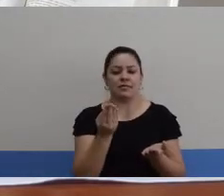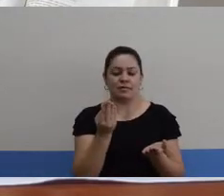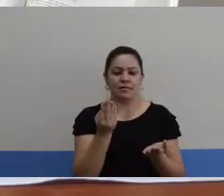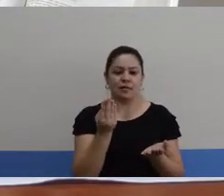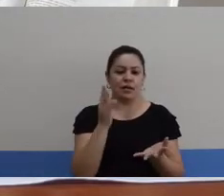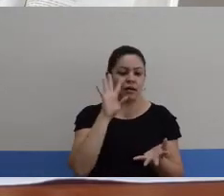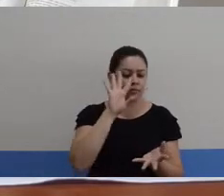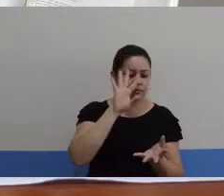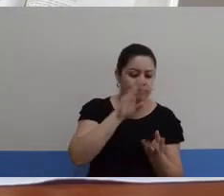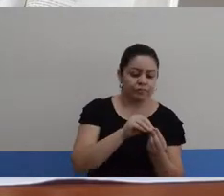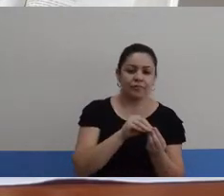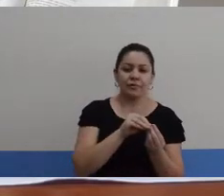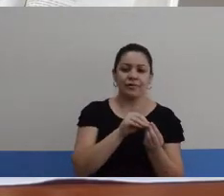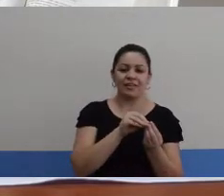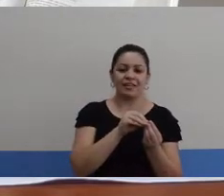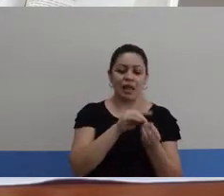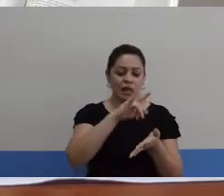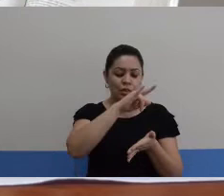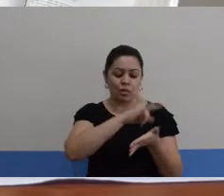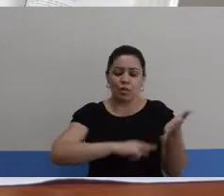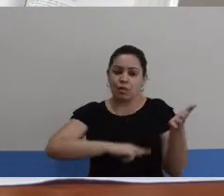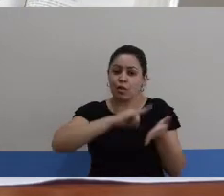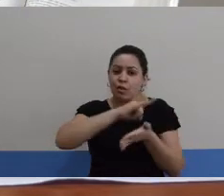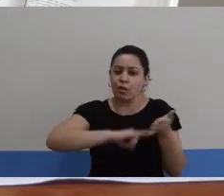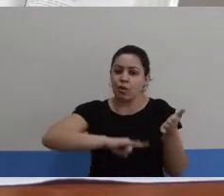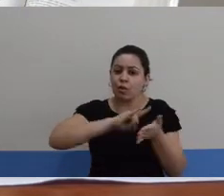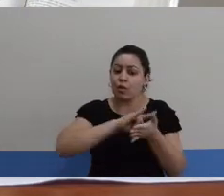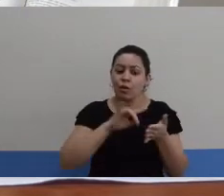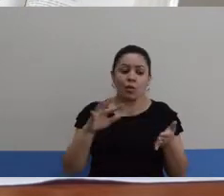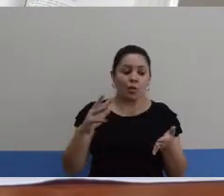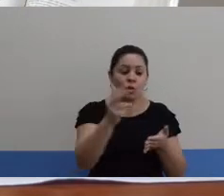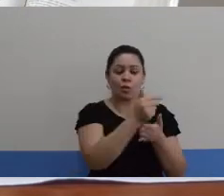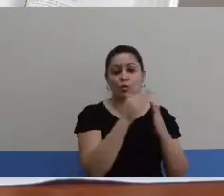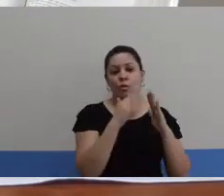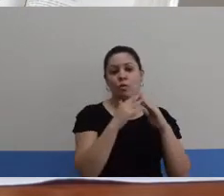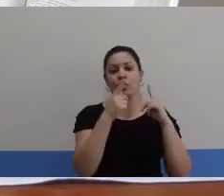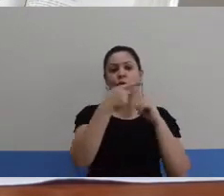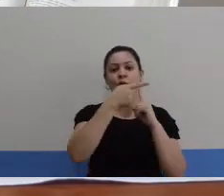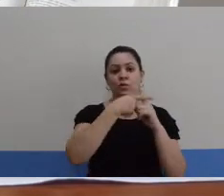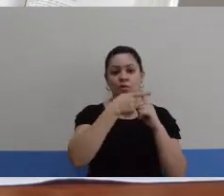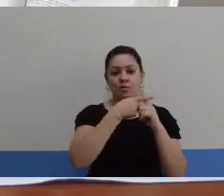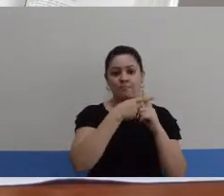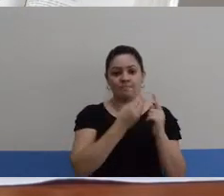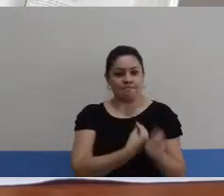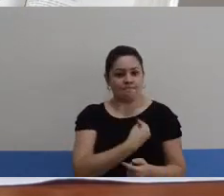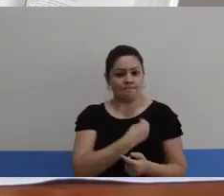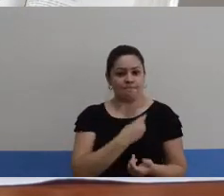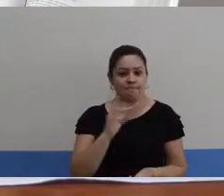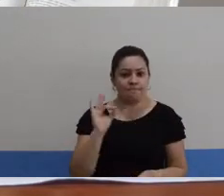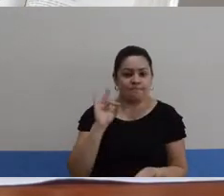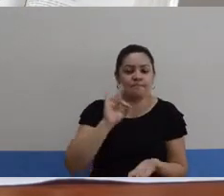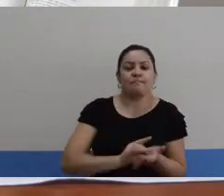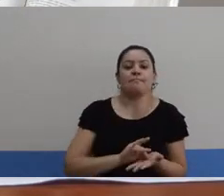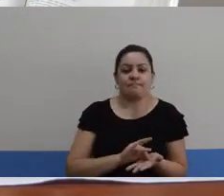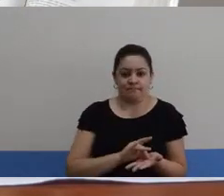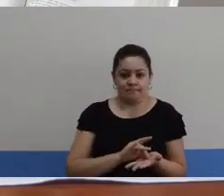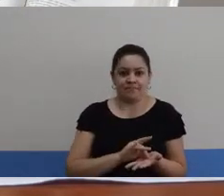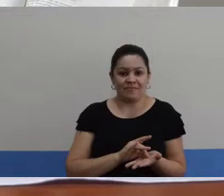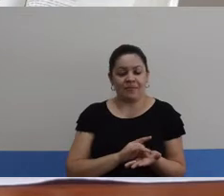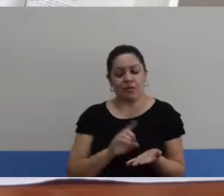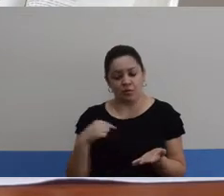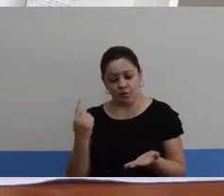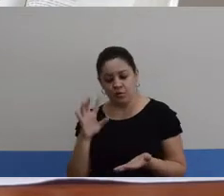sínodo resultarão num documento para que toda a Igreja possa estar vivendo aquilo que